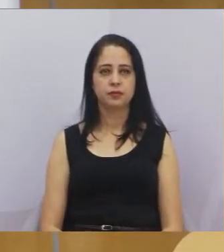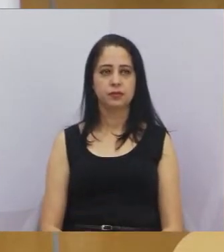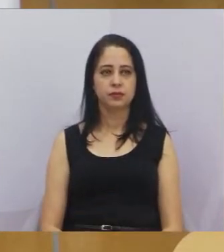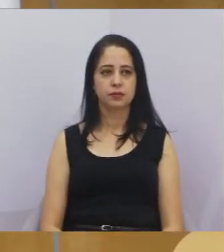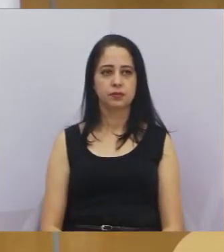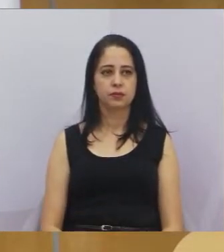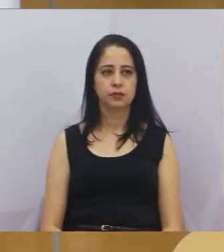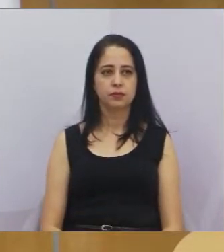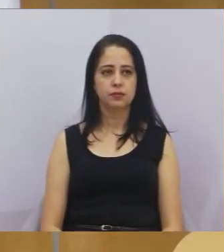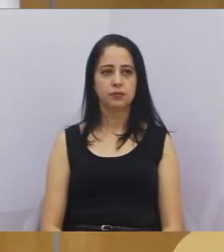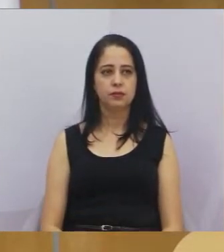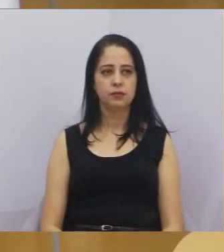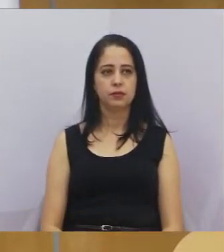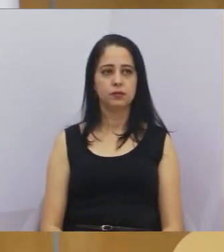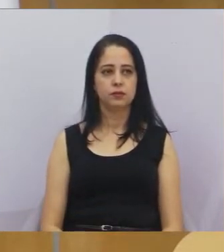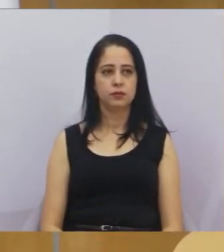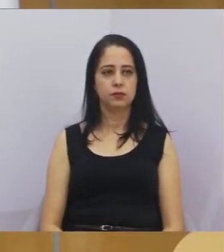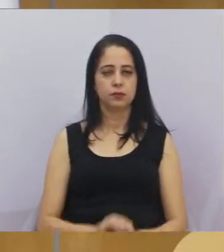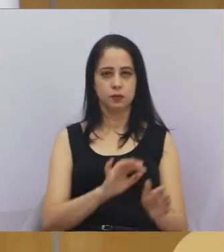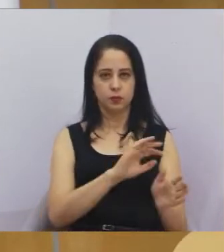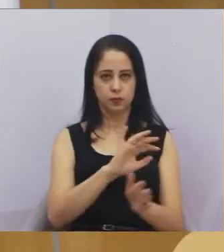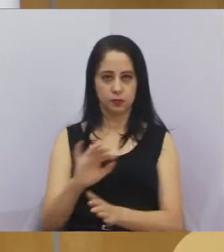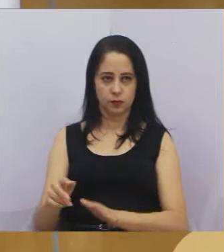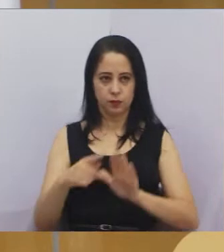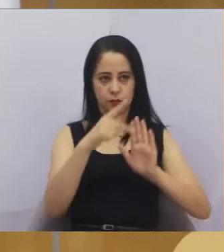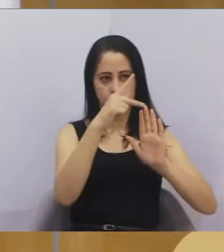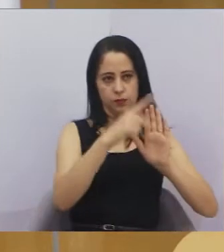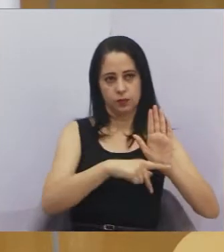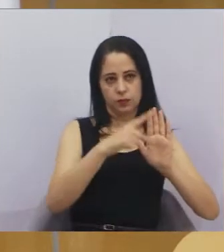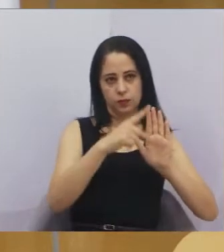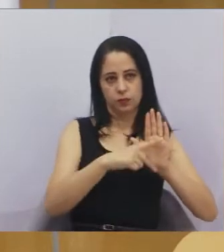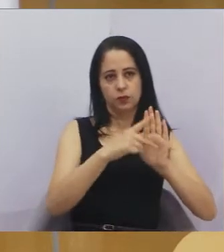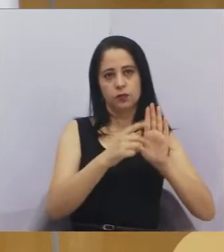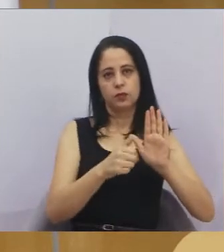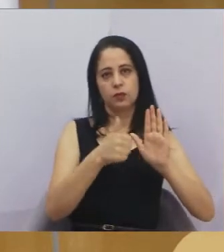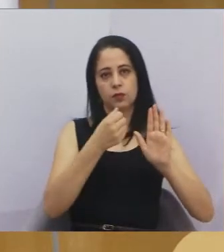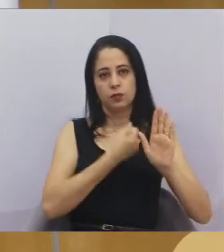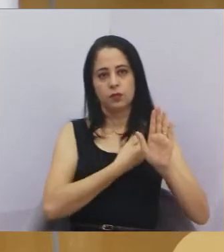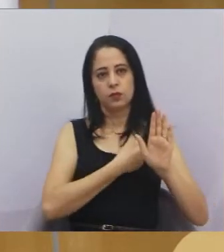Com relação ao projeto de lei 14,